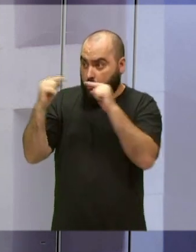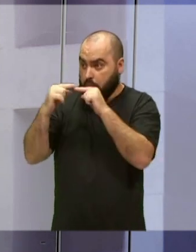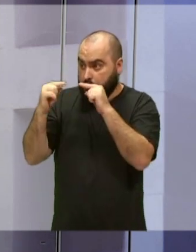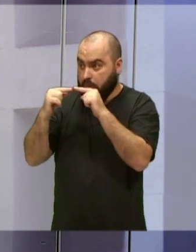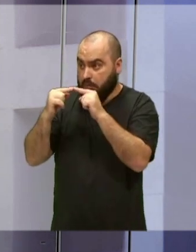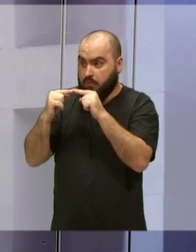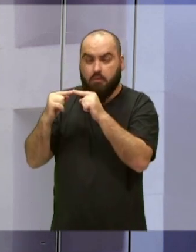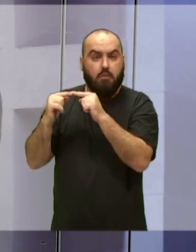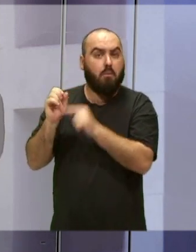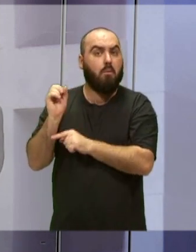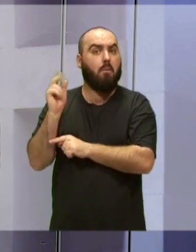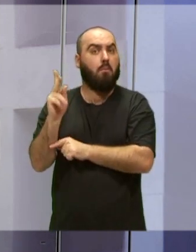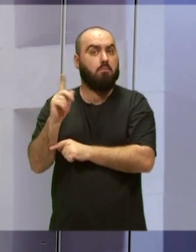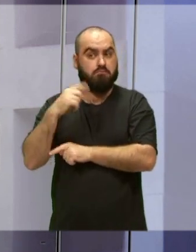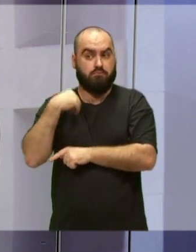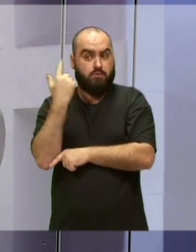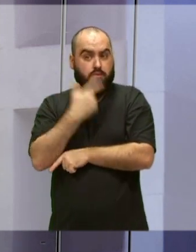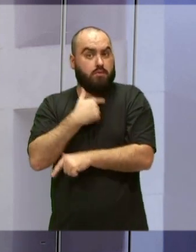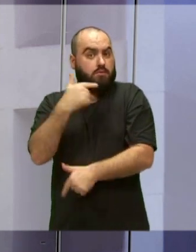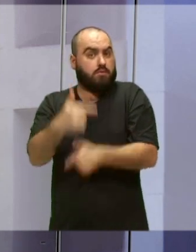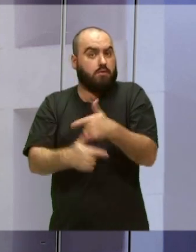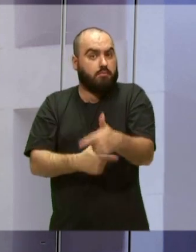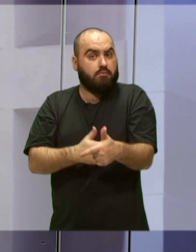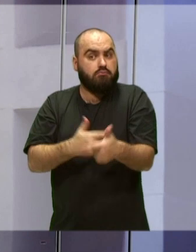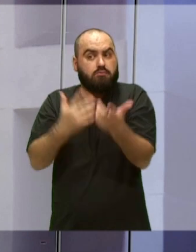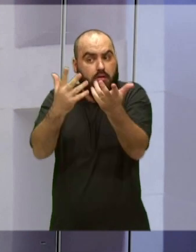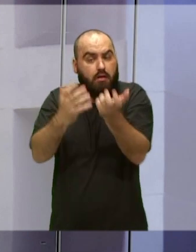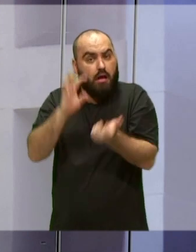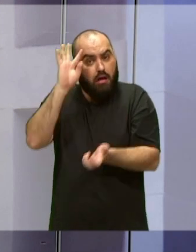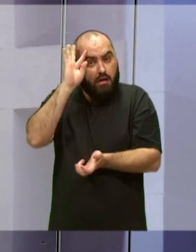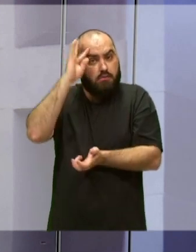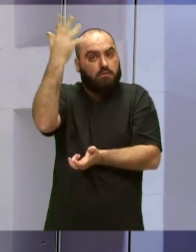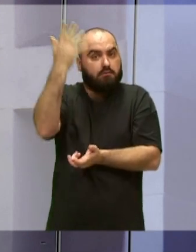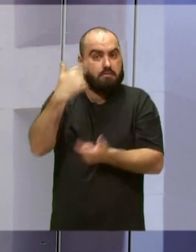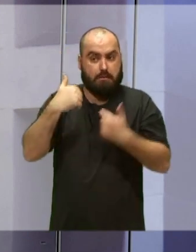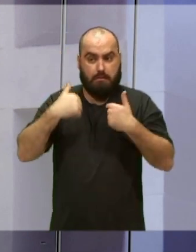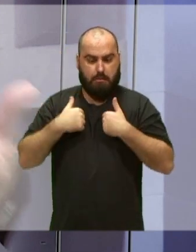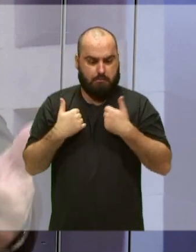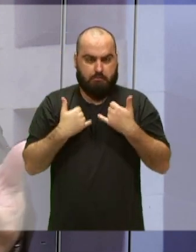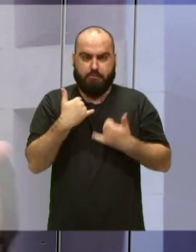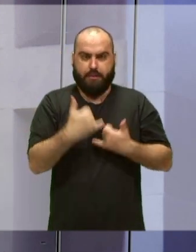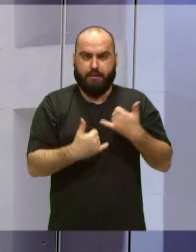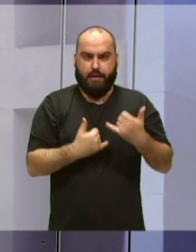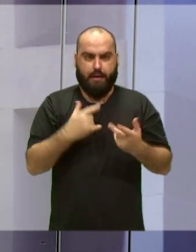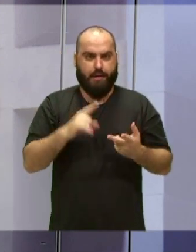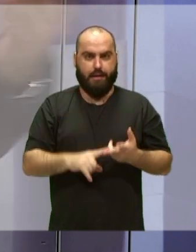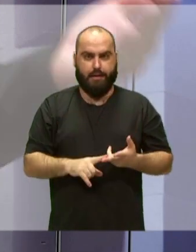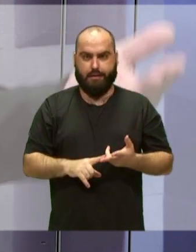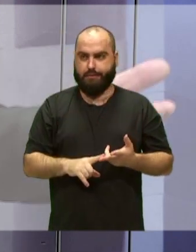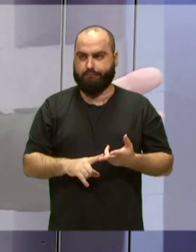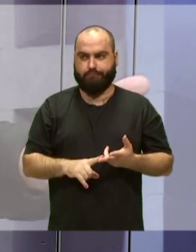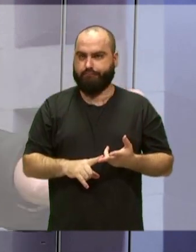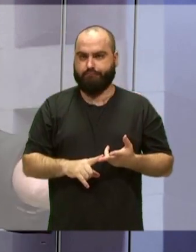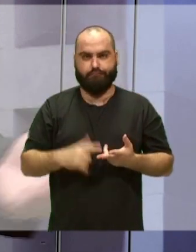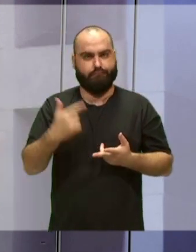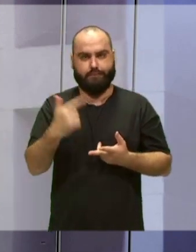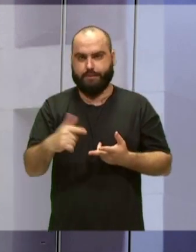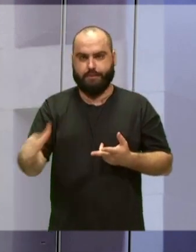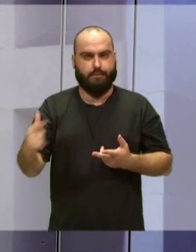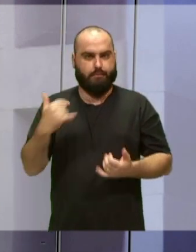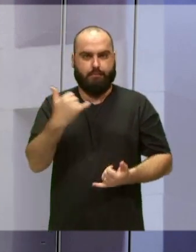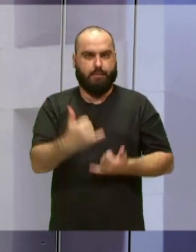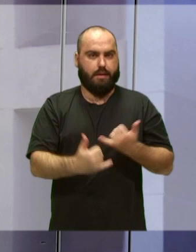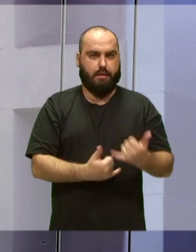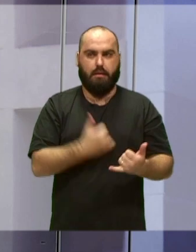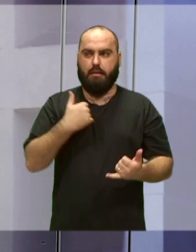trabalho é pautado na resolutividade eu não estou aqui para brincar não Fui eleito para fazer papelzinho do do